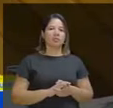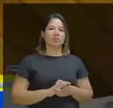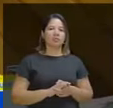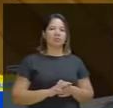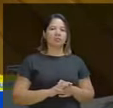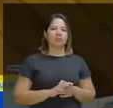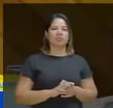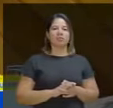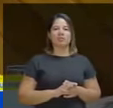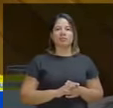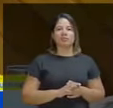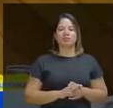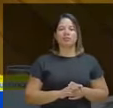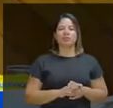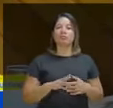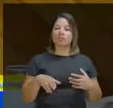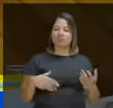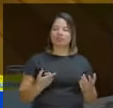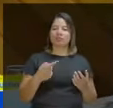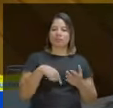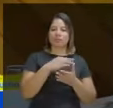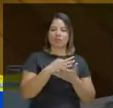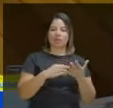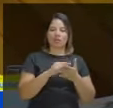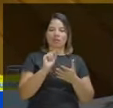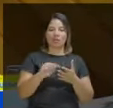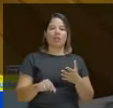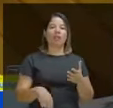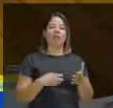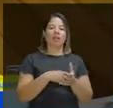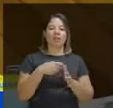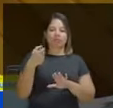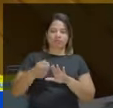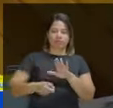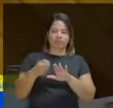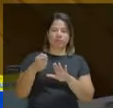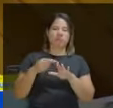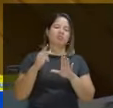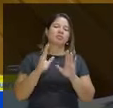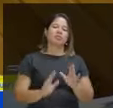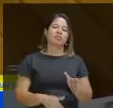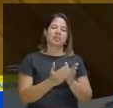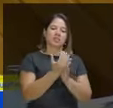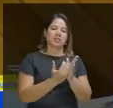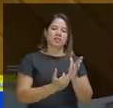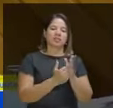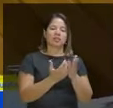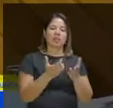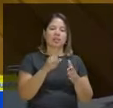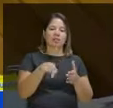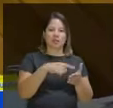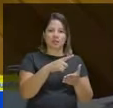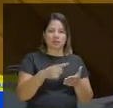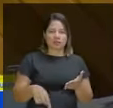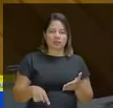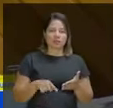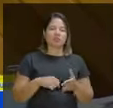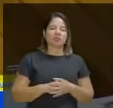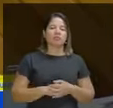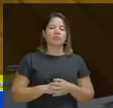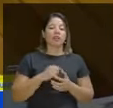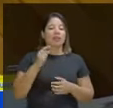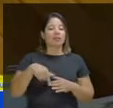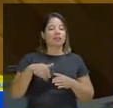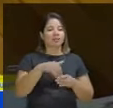o impetrante ele sustentou a tese de que a sentença ela teria se fundamentado em um procedimento anulado, por decisão colegiada deste